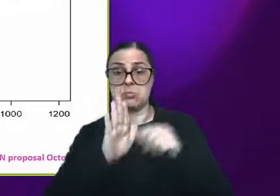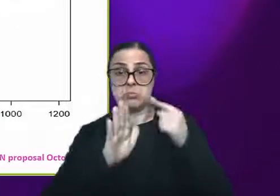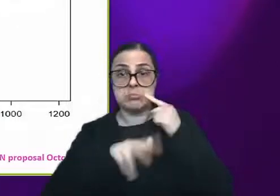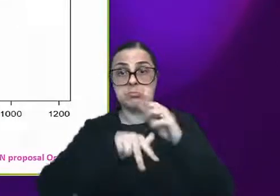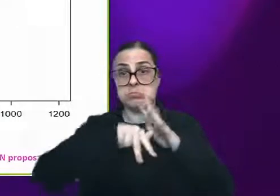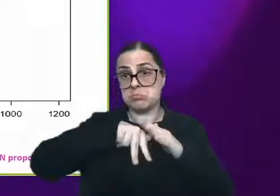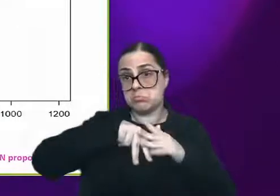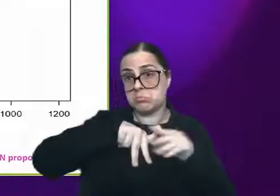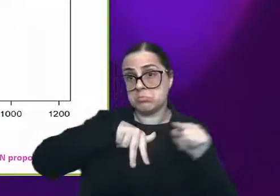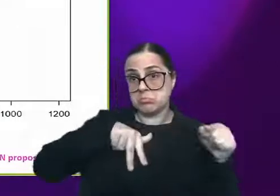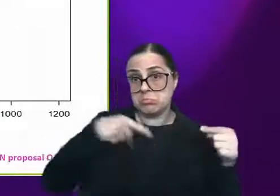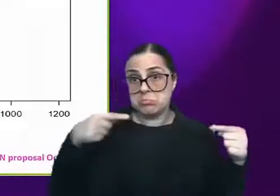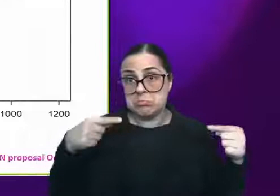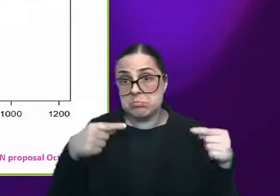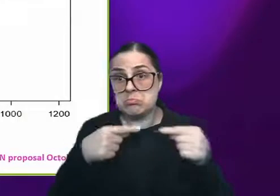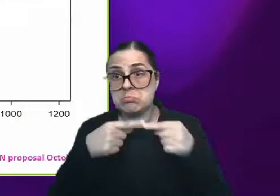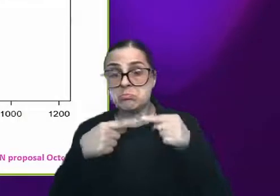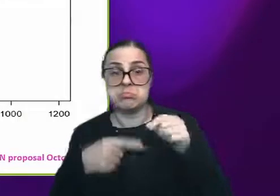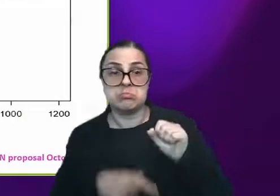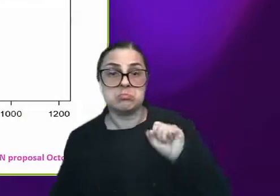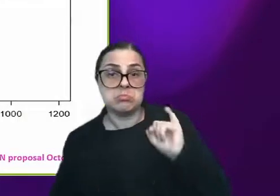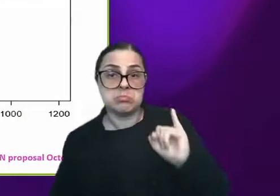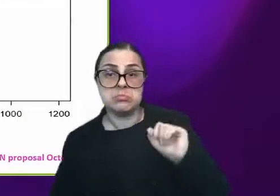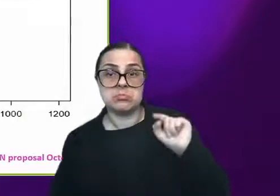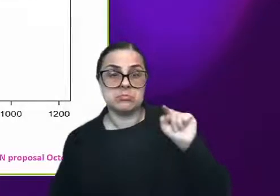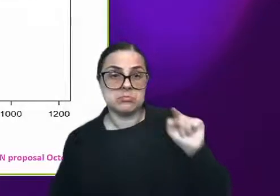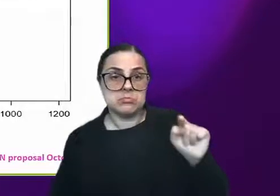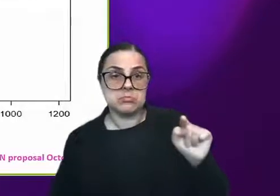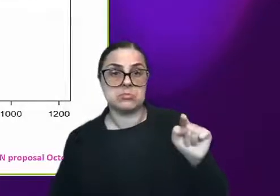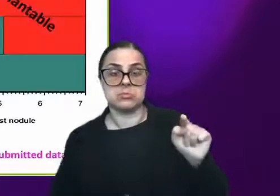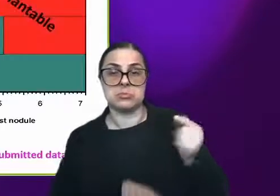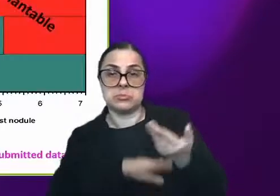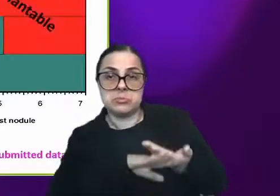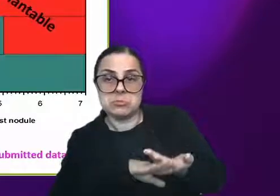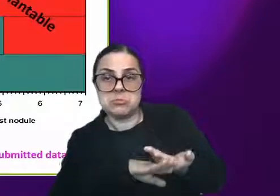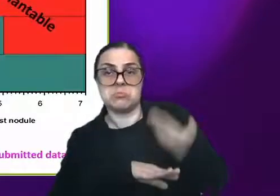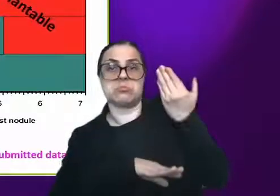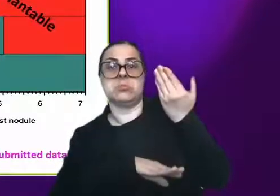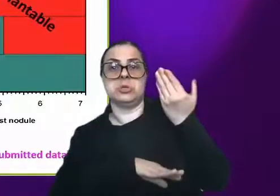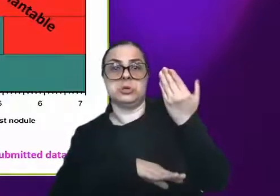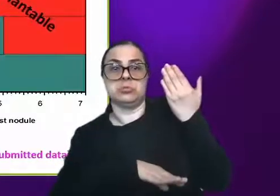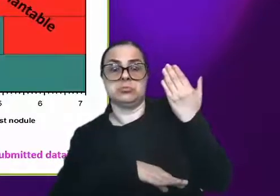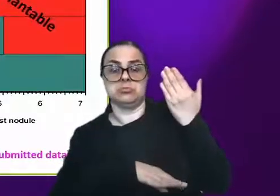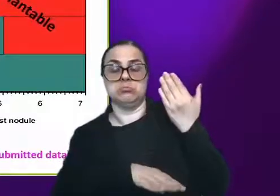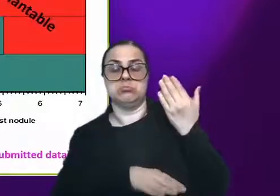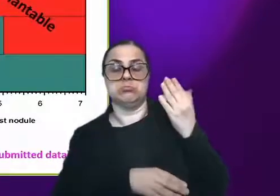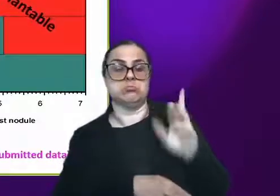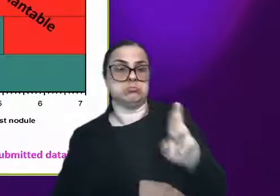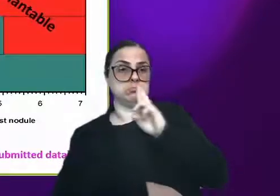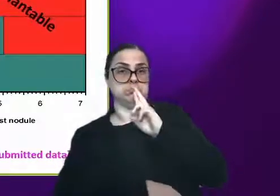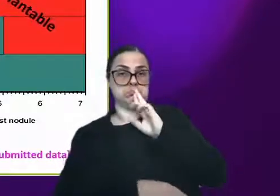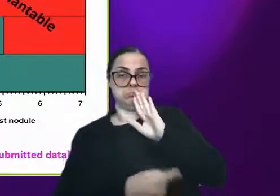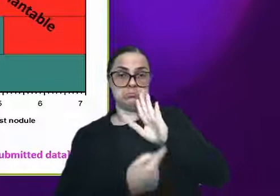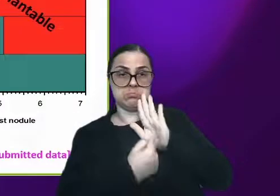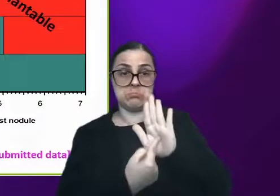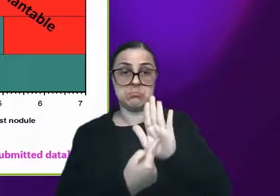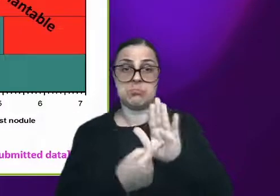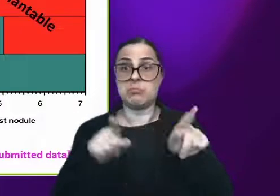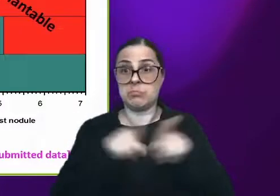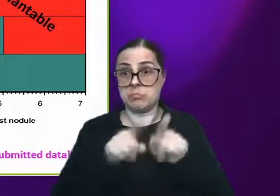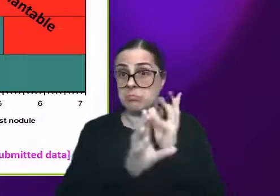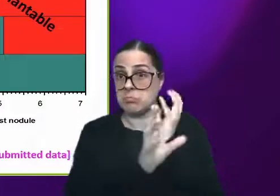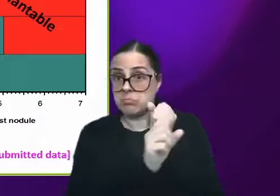para eliminar pacientes da lista, no caso desse valor que estava aumentado. No nosso